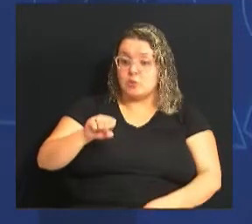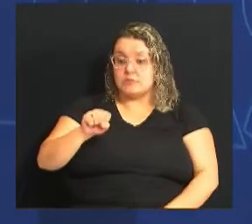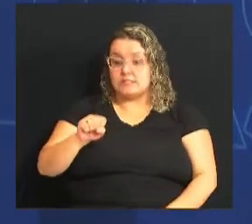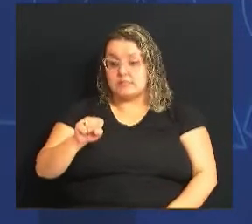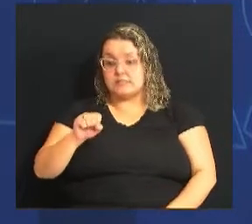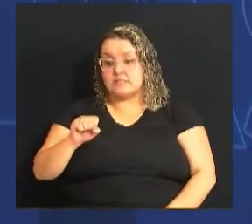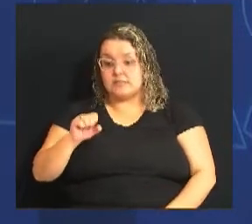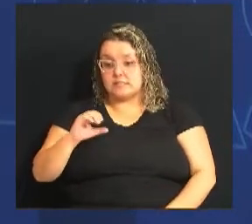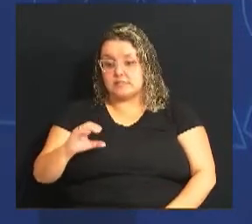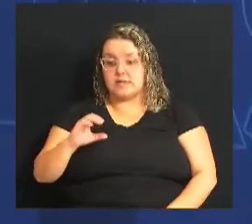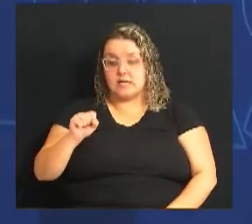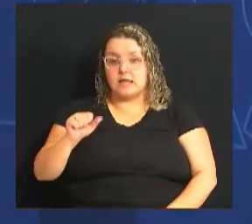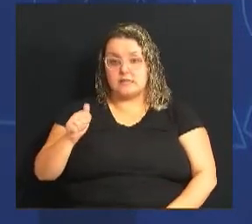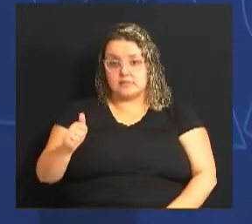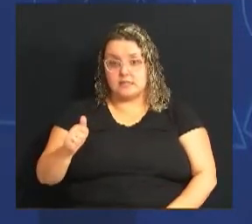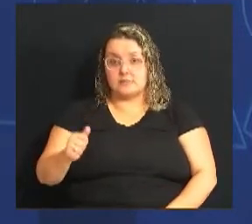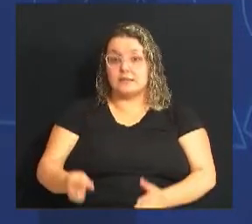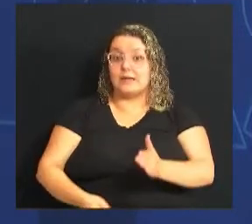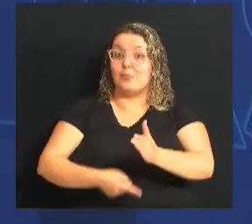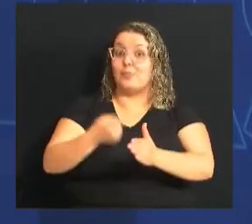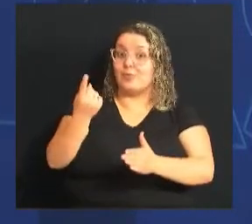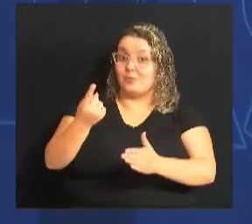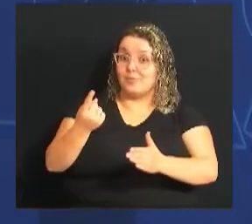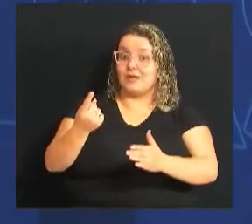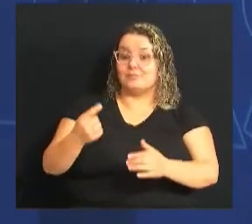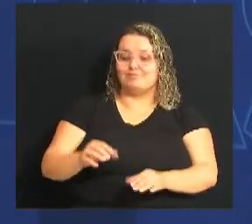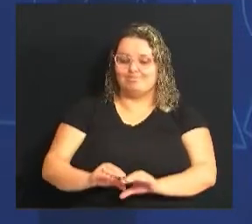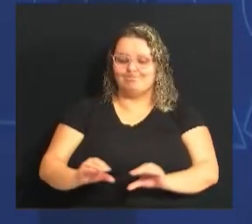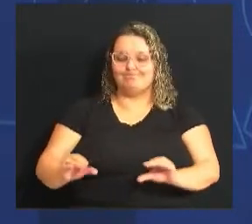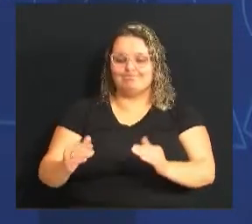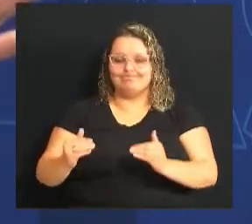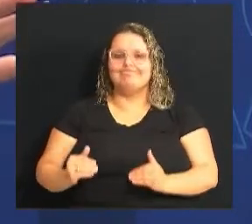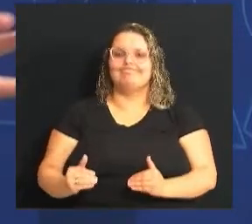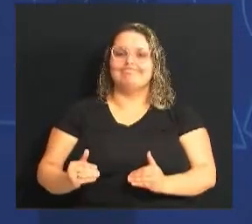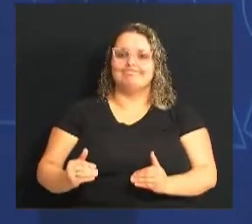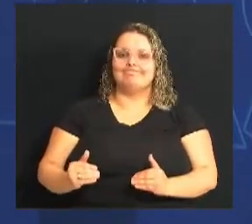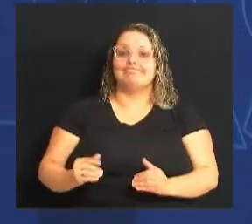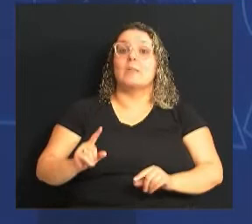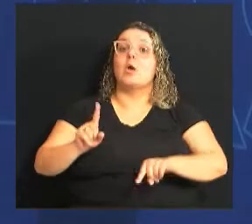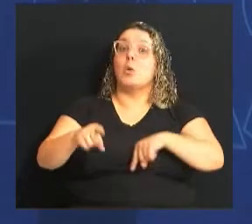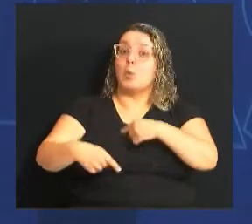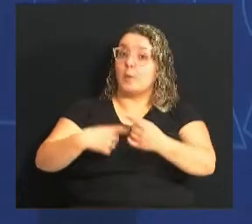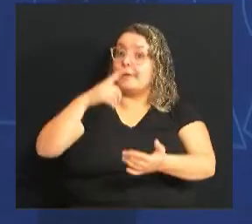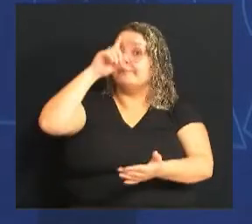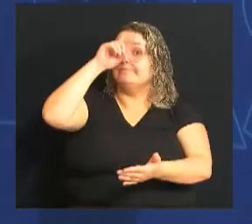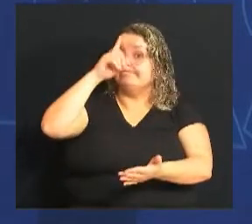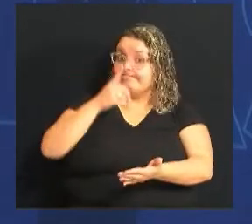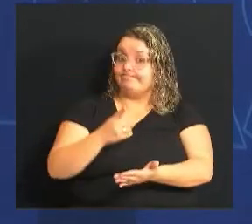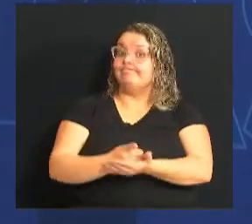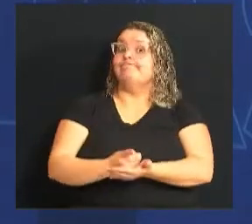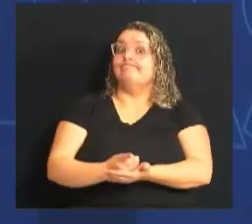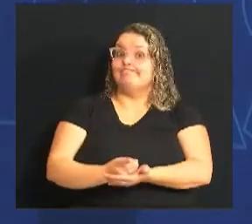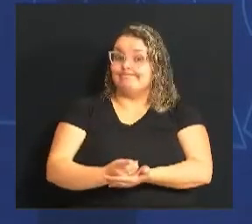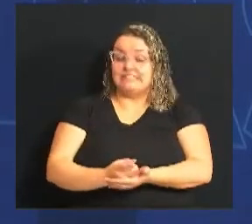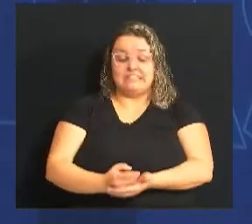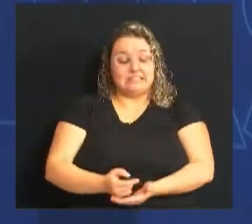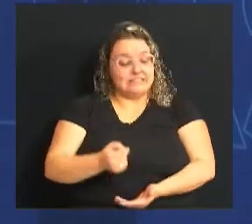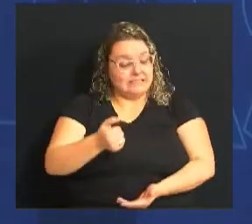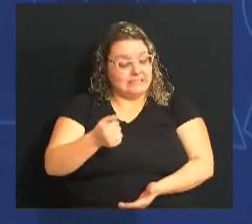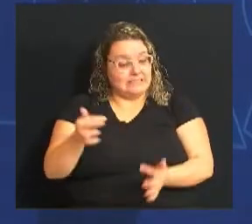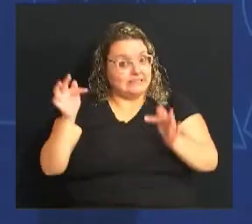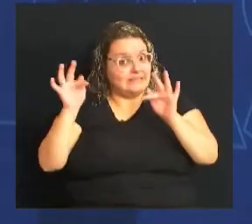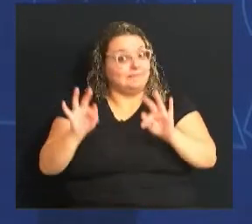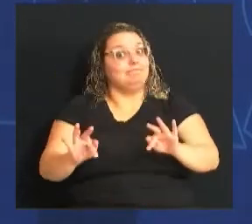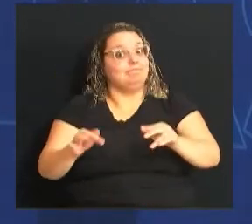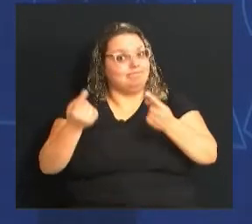neste momento é o primeiro time da zona de rebaixamento. Então é outra decisão, que reta final de Campeonato Brasileiro